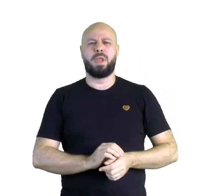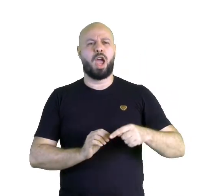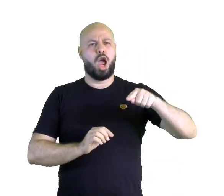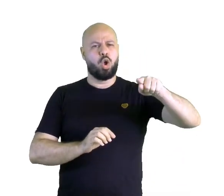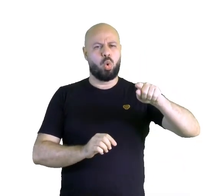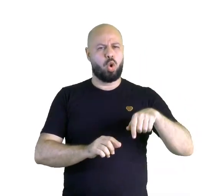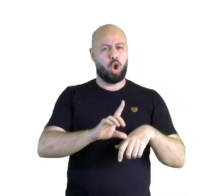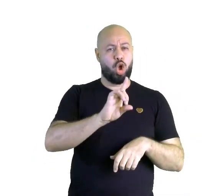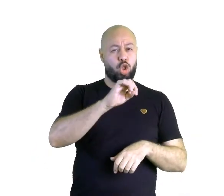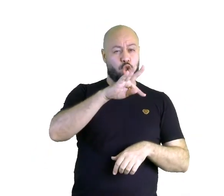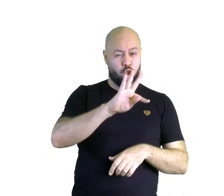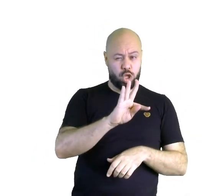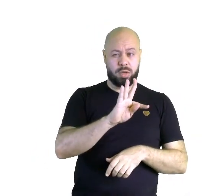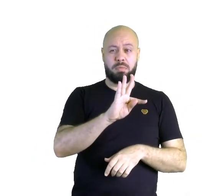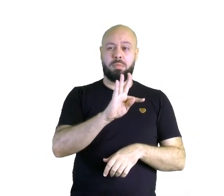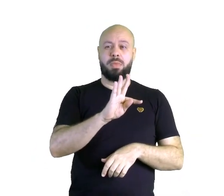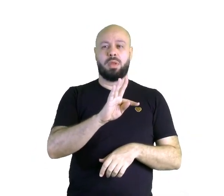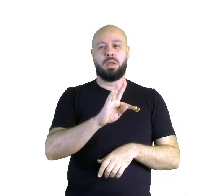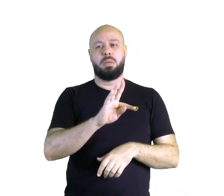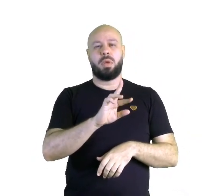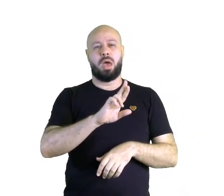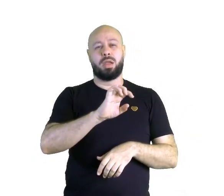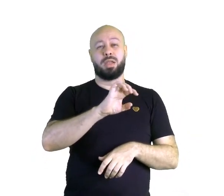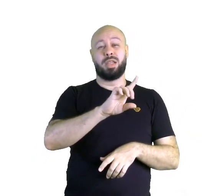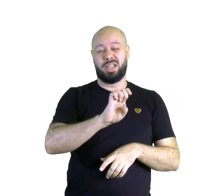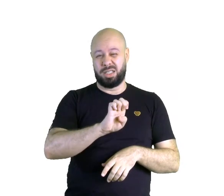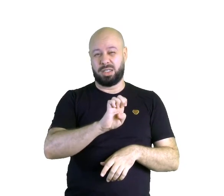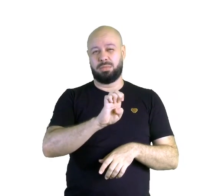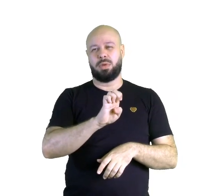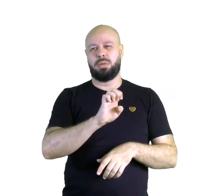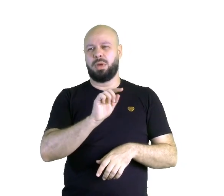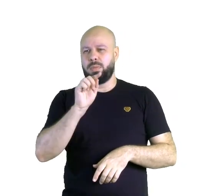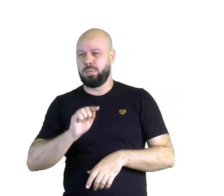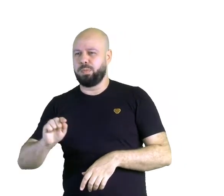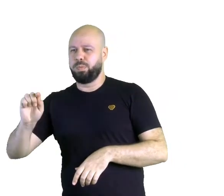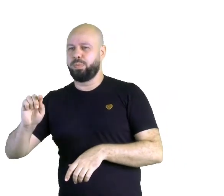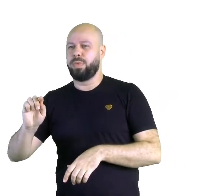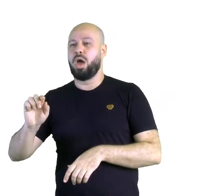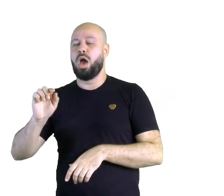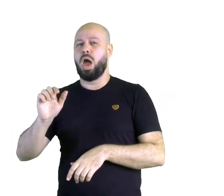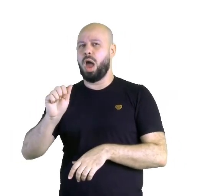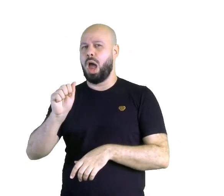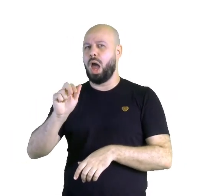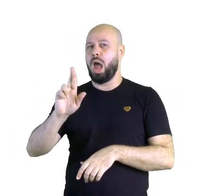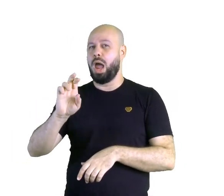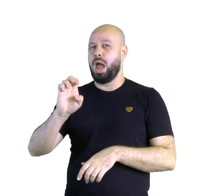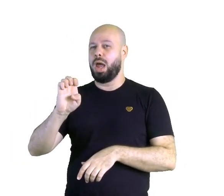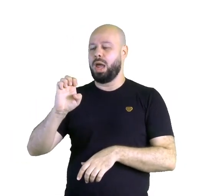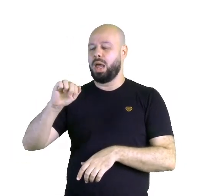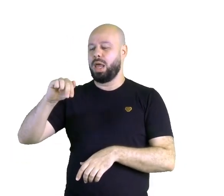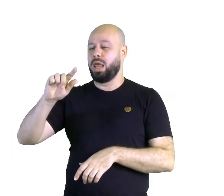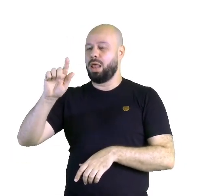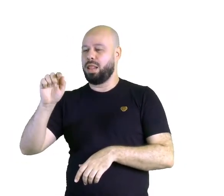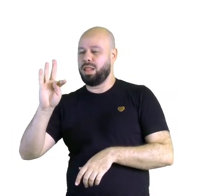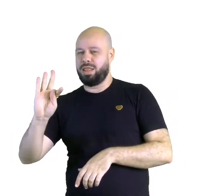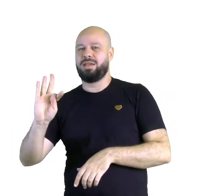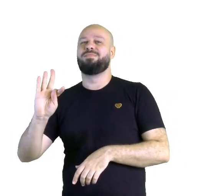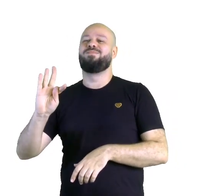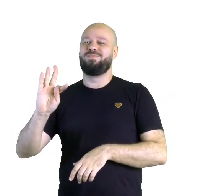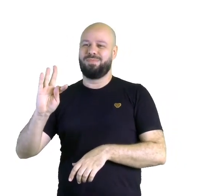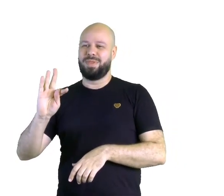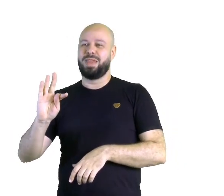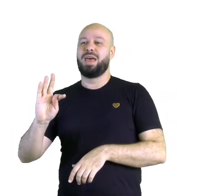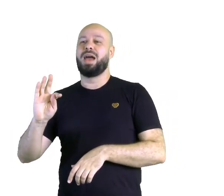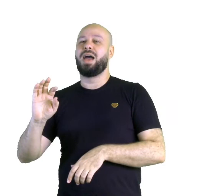present continuous, you aren't riding a bike. Então, observem que todos eles seguem a mesma